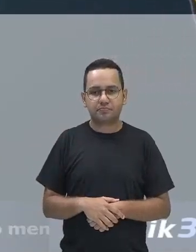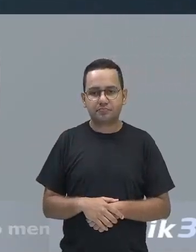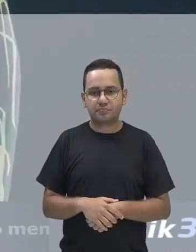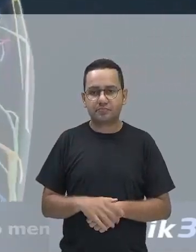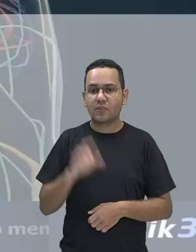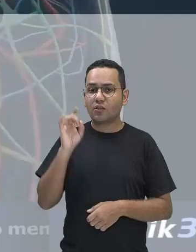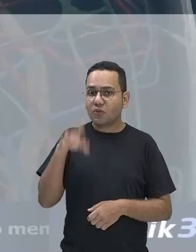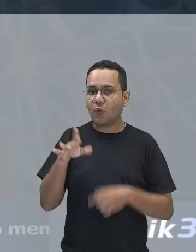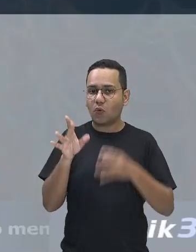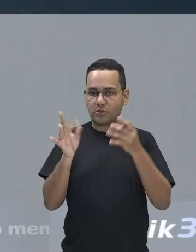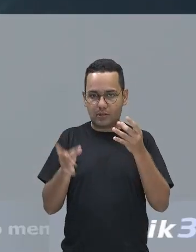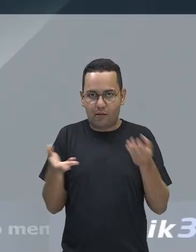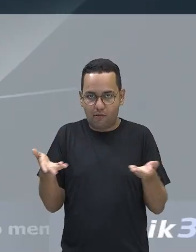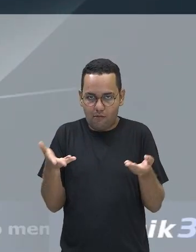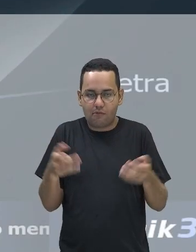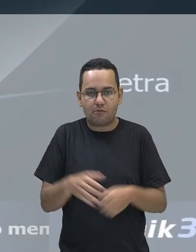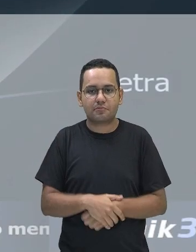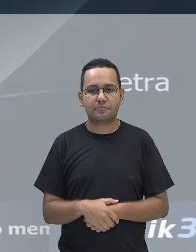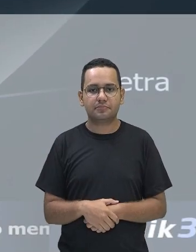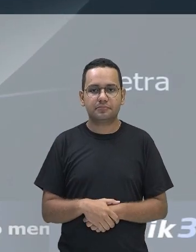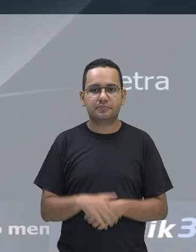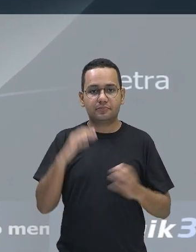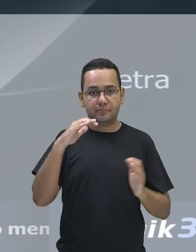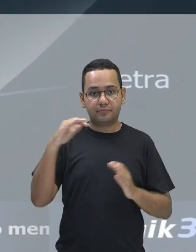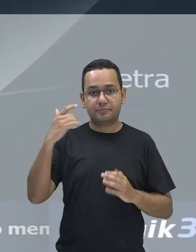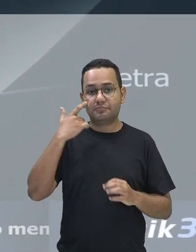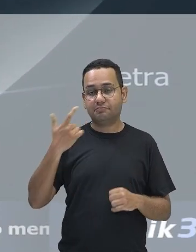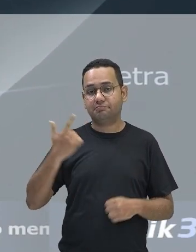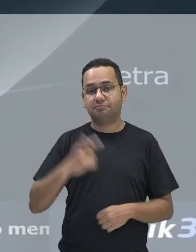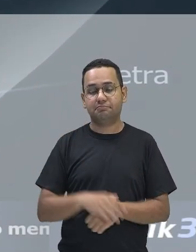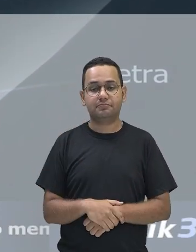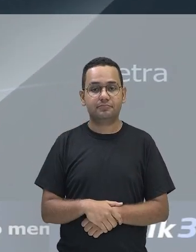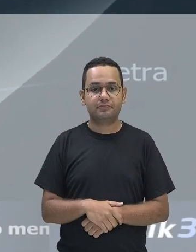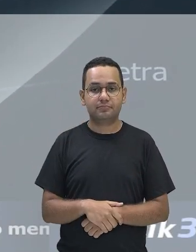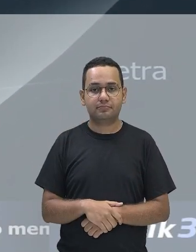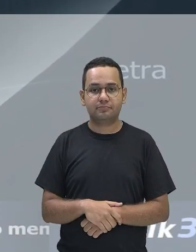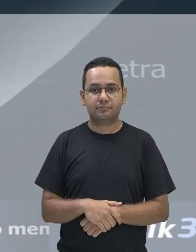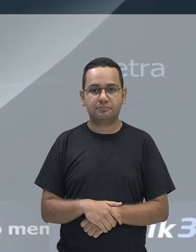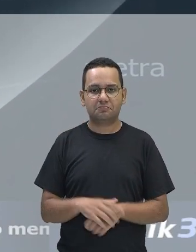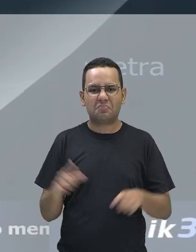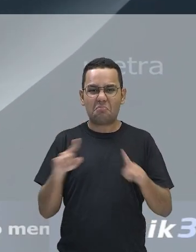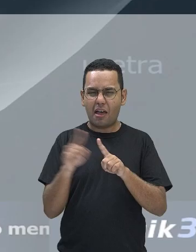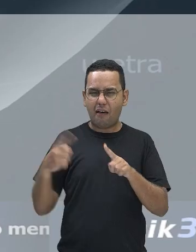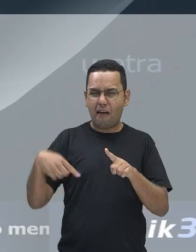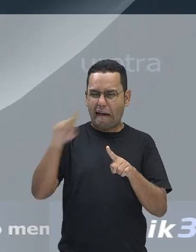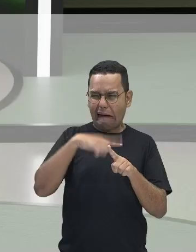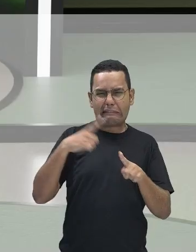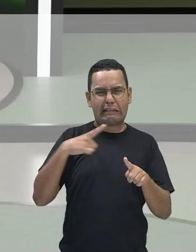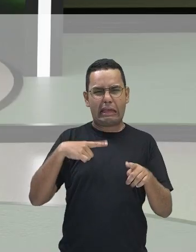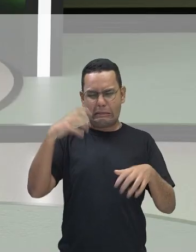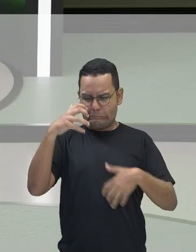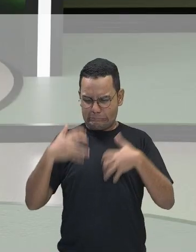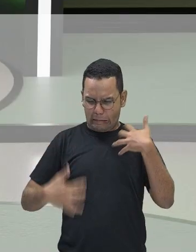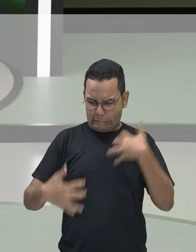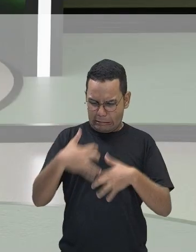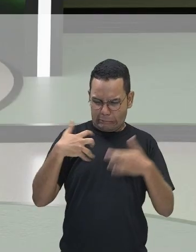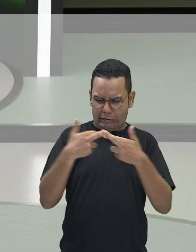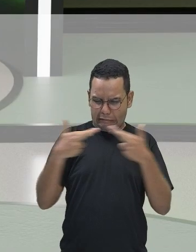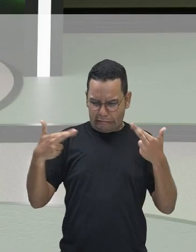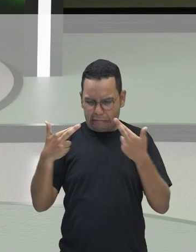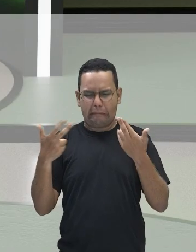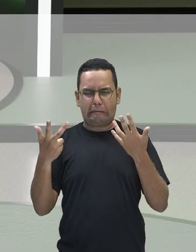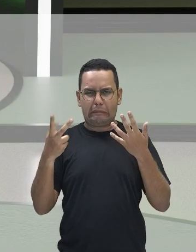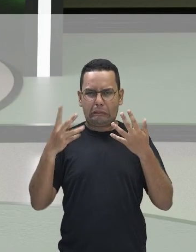apenas esses órgãos do sistema reprodutor feminino. Tá? Não tem mais aquela gama de órgãos ali, veias, artérias,